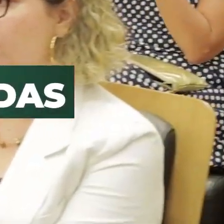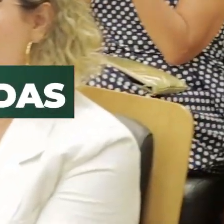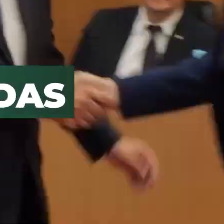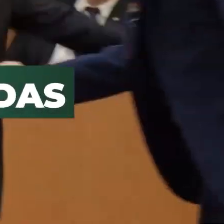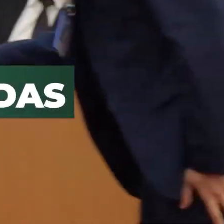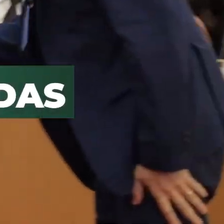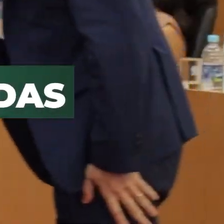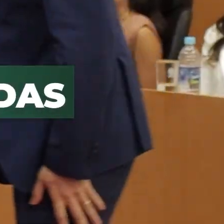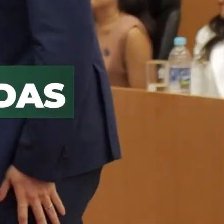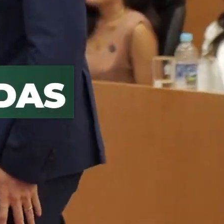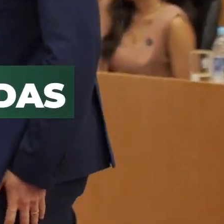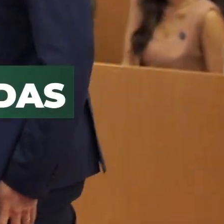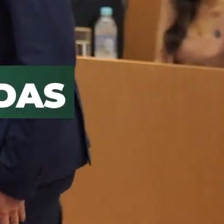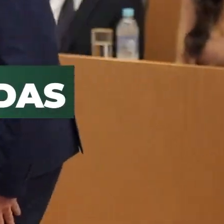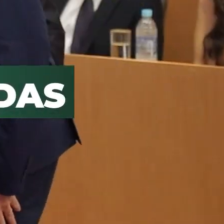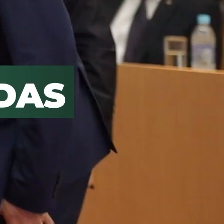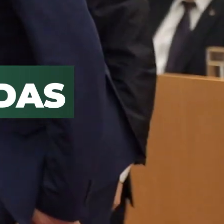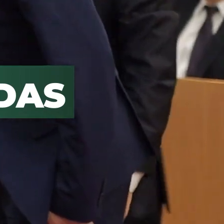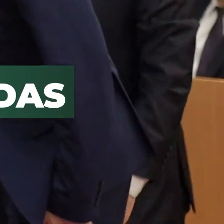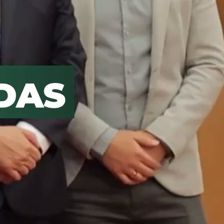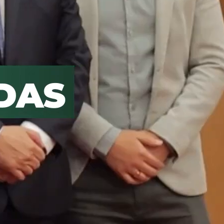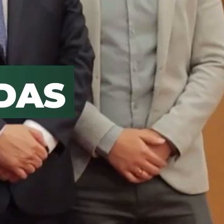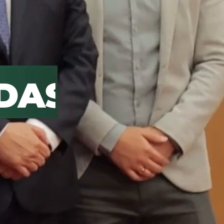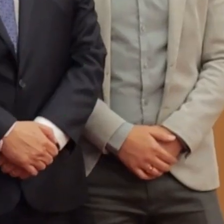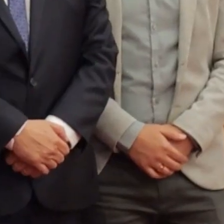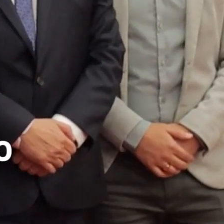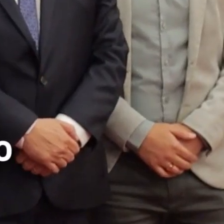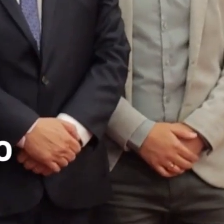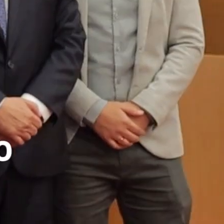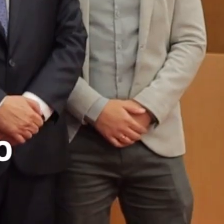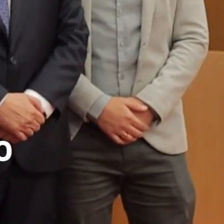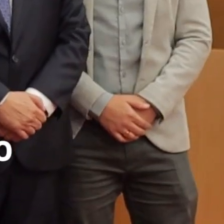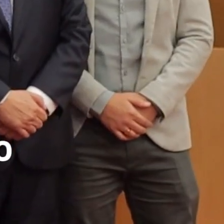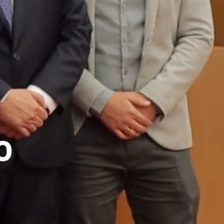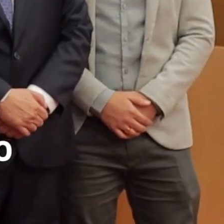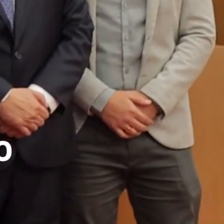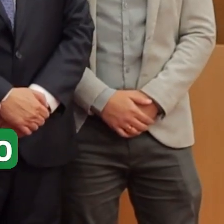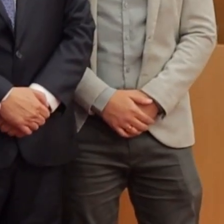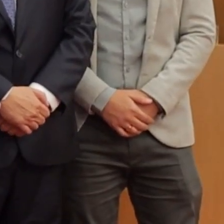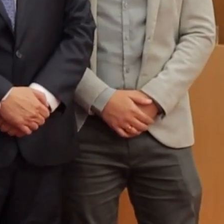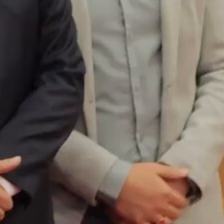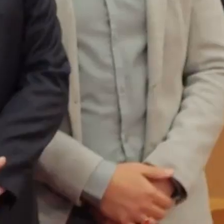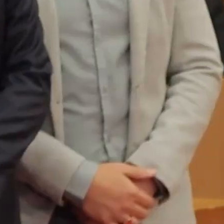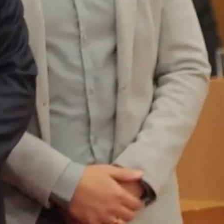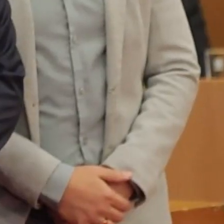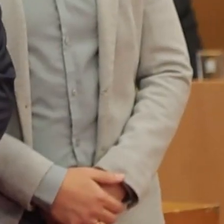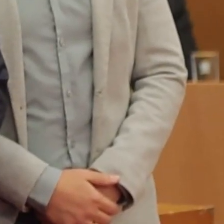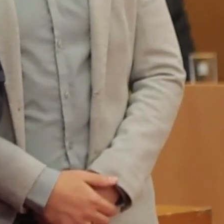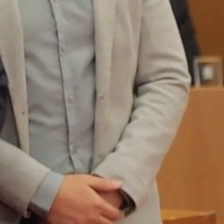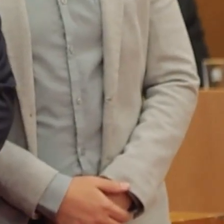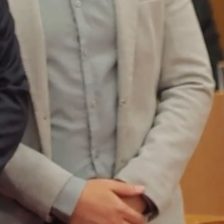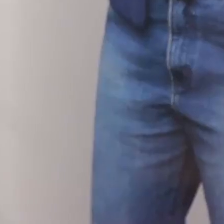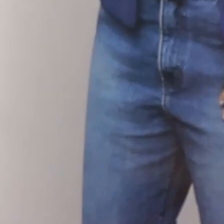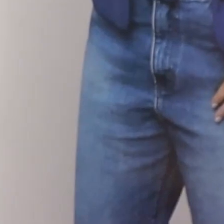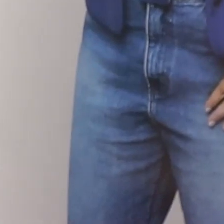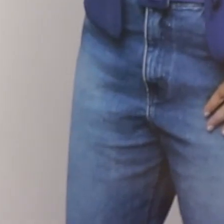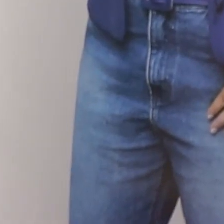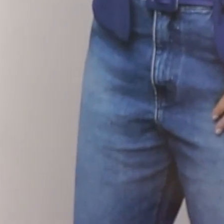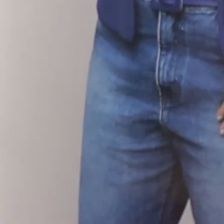um incremento na economia, na medida que aqueles que são credores recebem o seu crédito, aqueles que são devedores